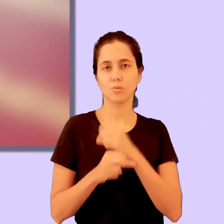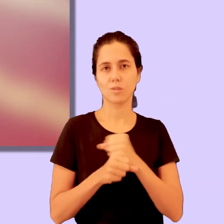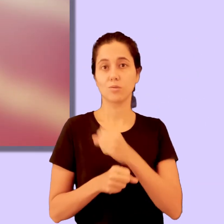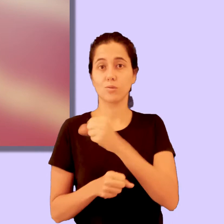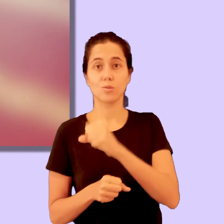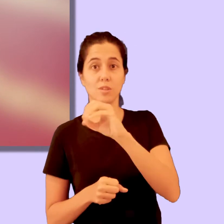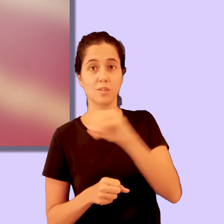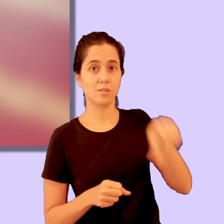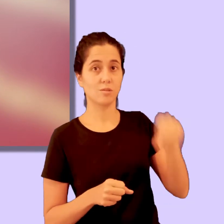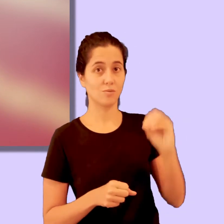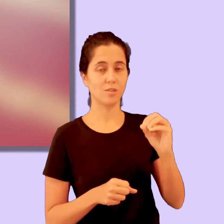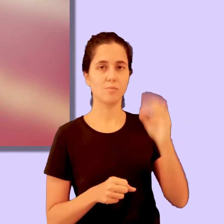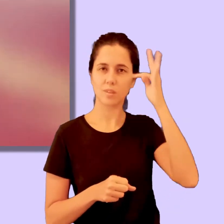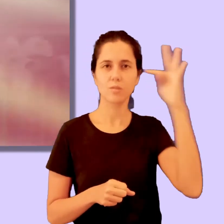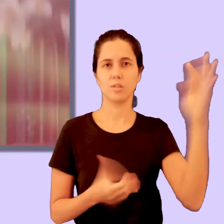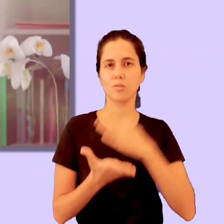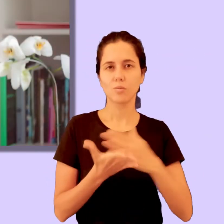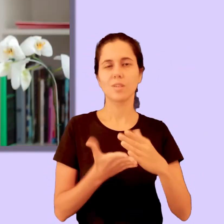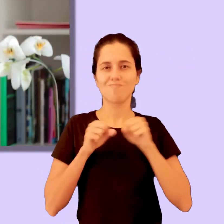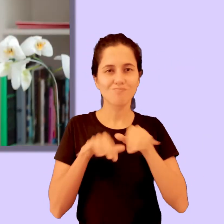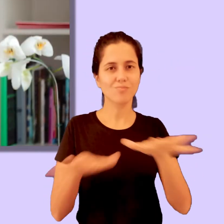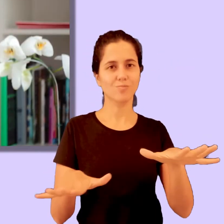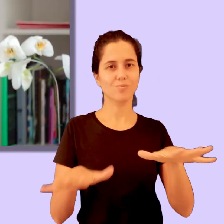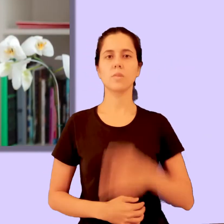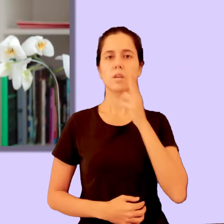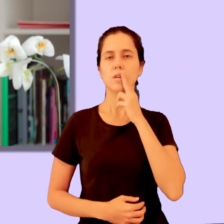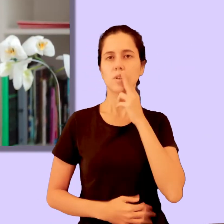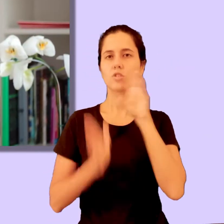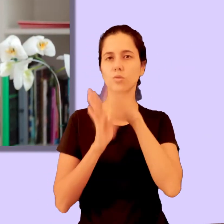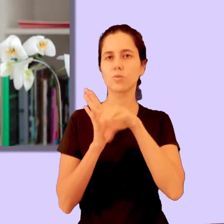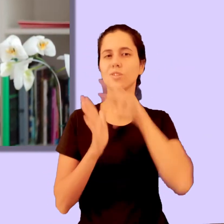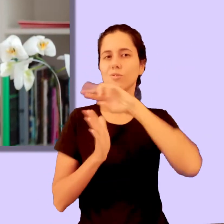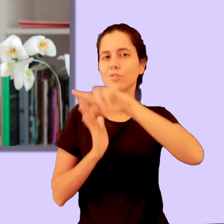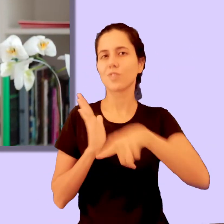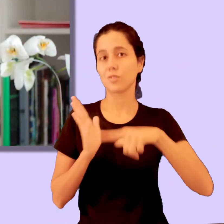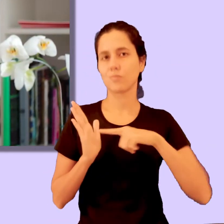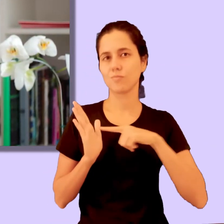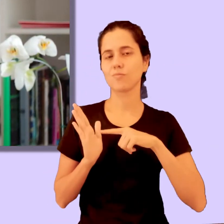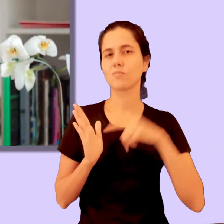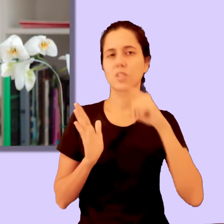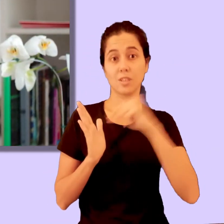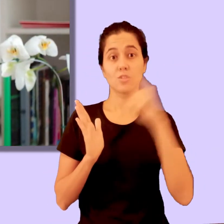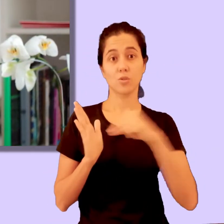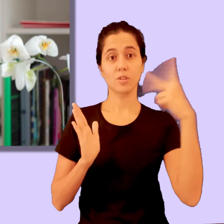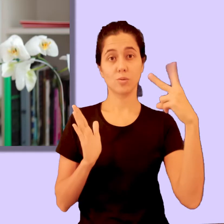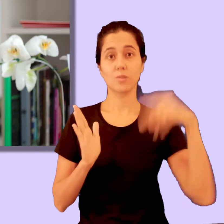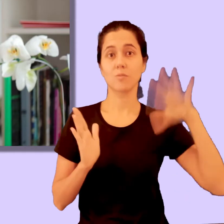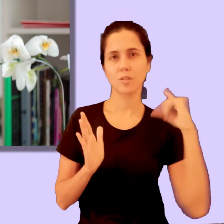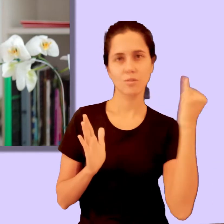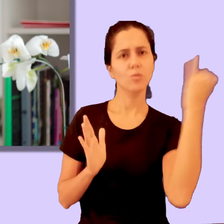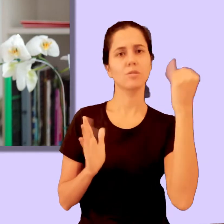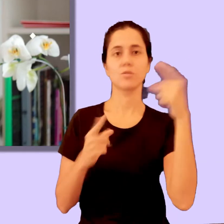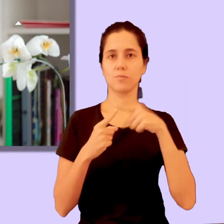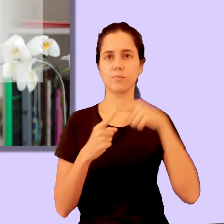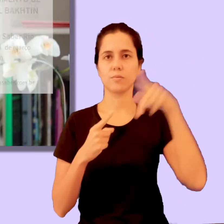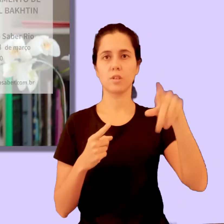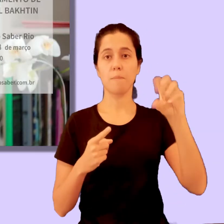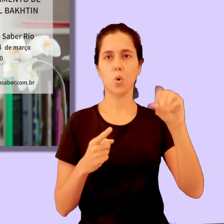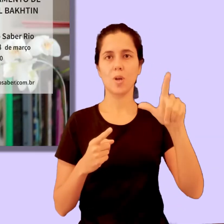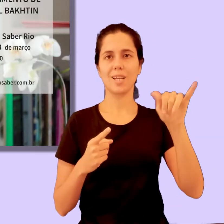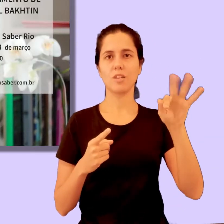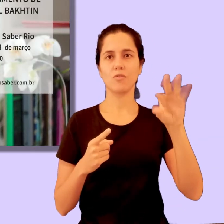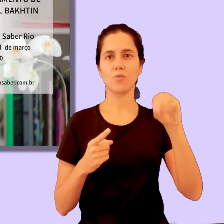mais intensamente a obra dele por aqui. Dos conceitos que ele trata, os dois mais importantes, eu diria assim, e mais usados, é o conceito